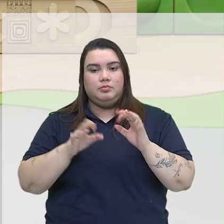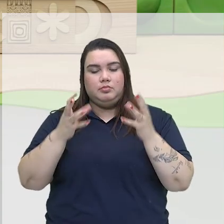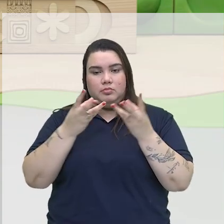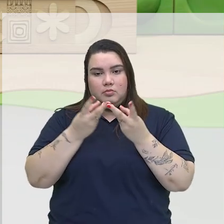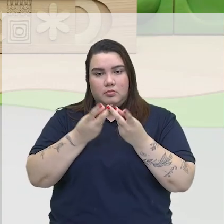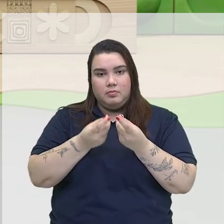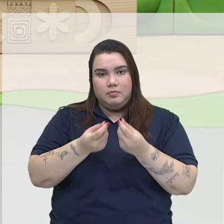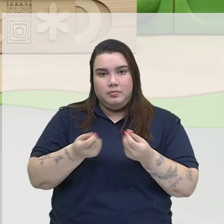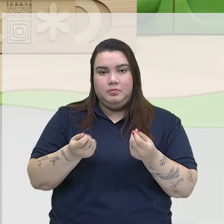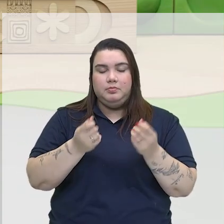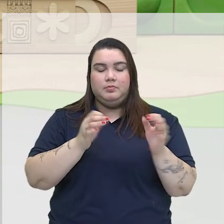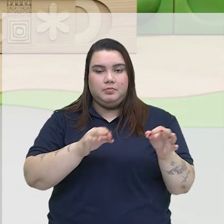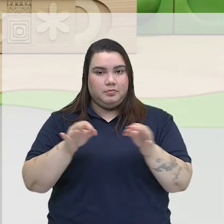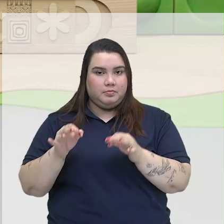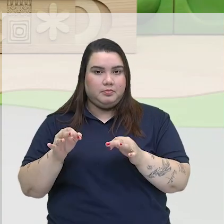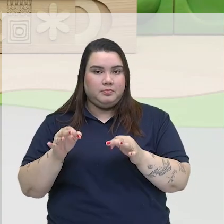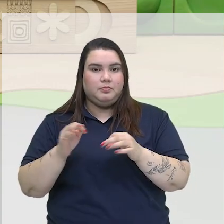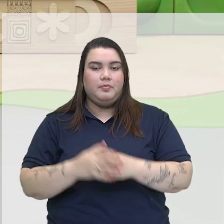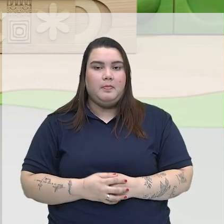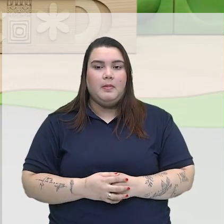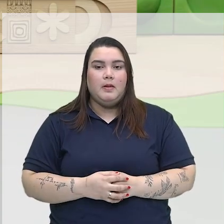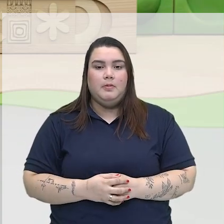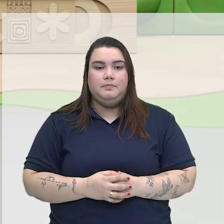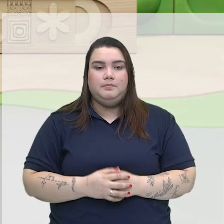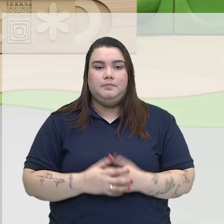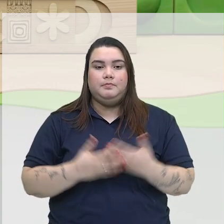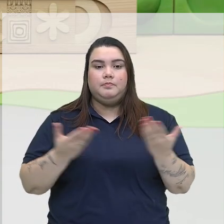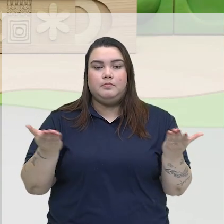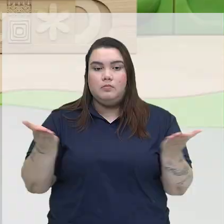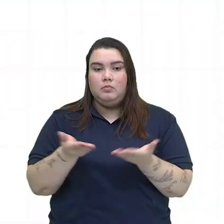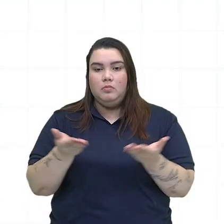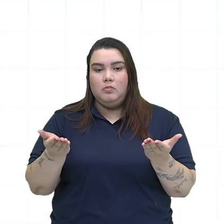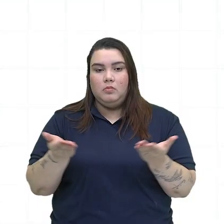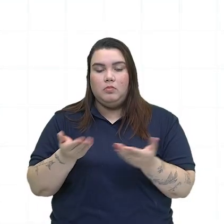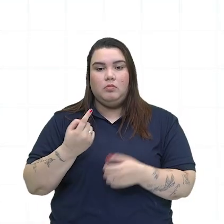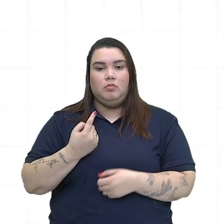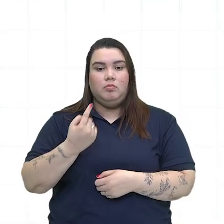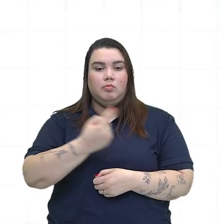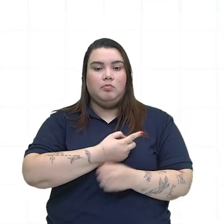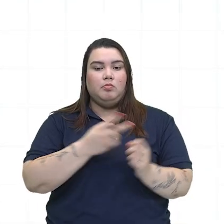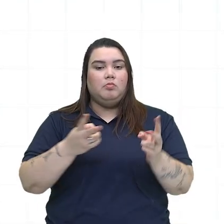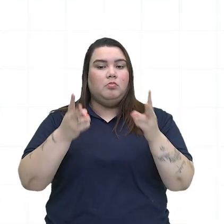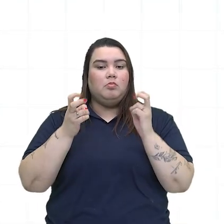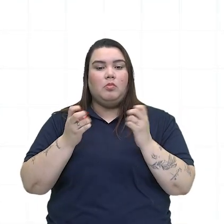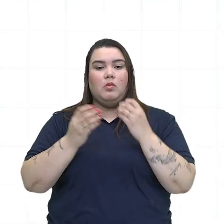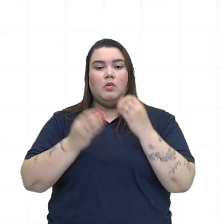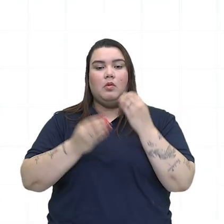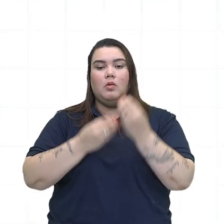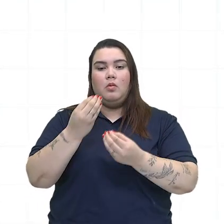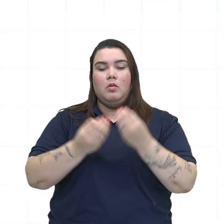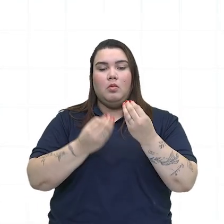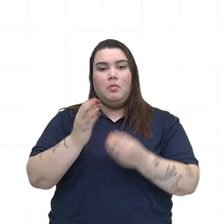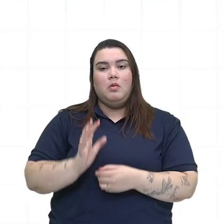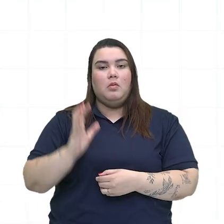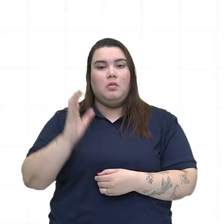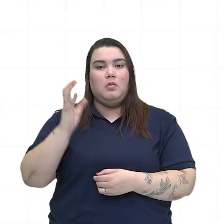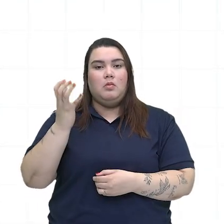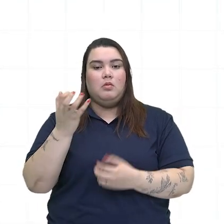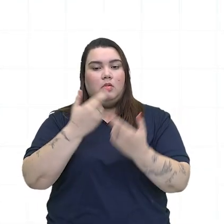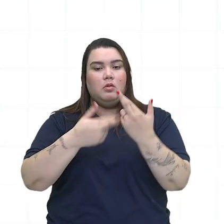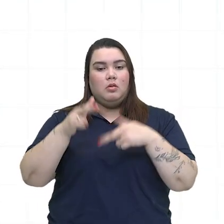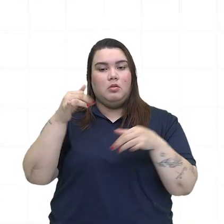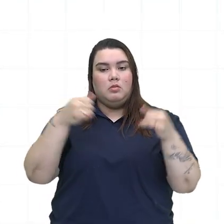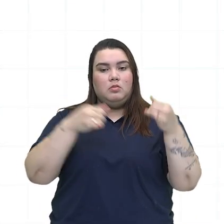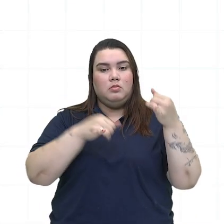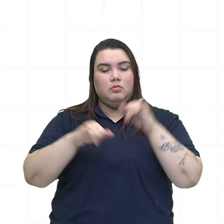de oxidação, certo? Então, agora nós vamos observar como acontece uma